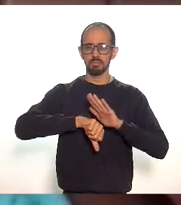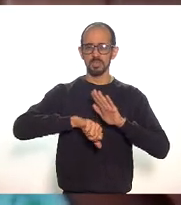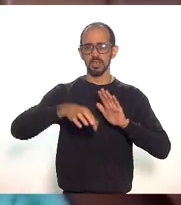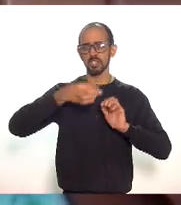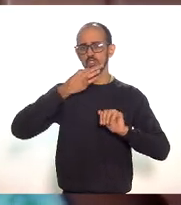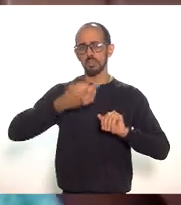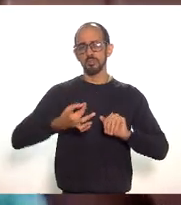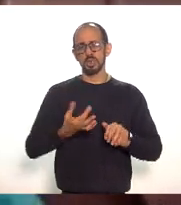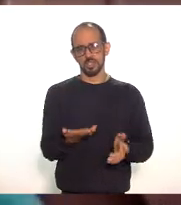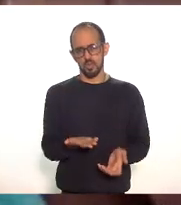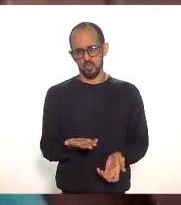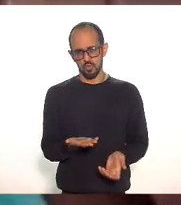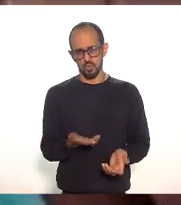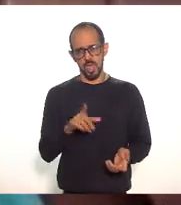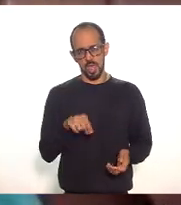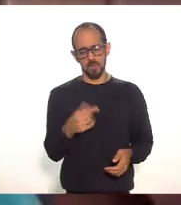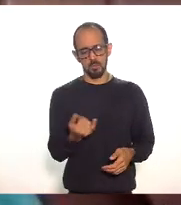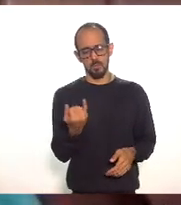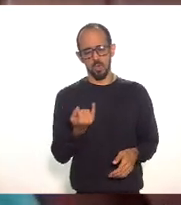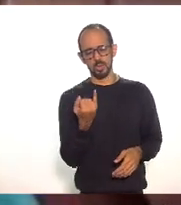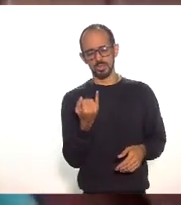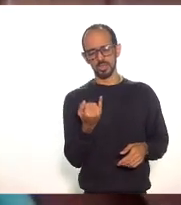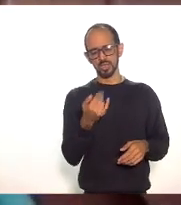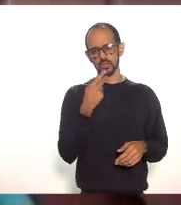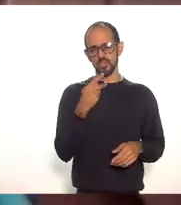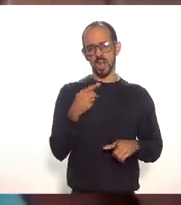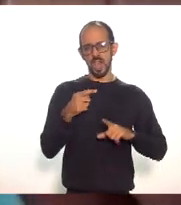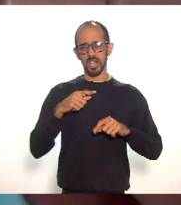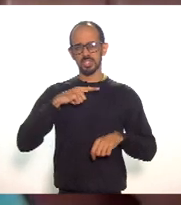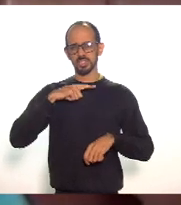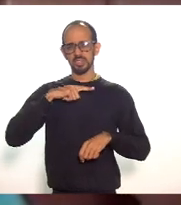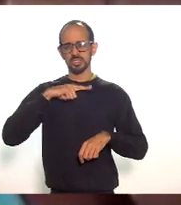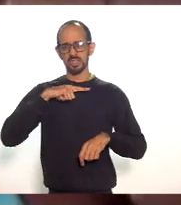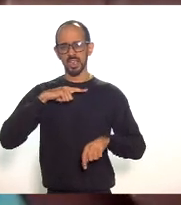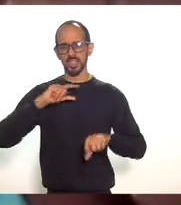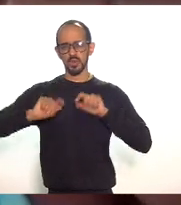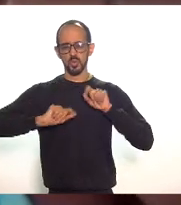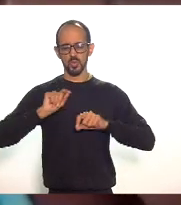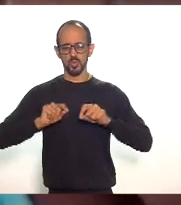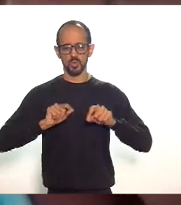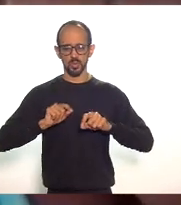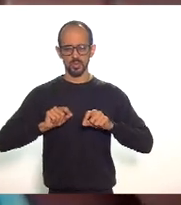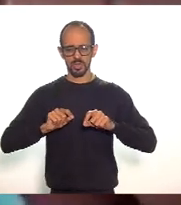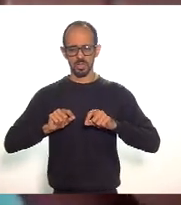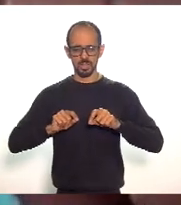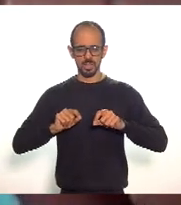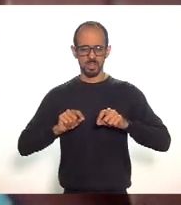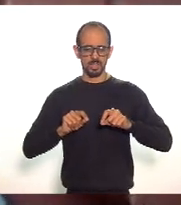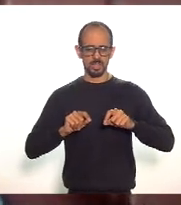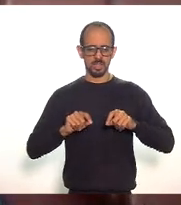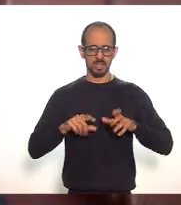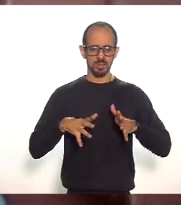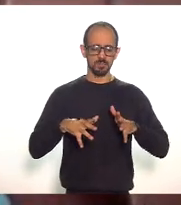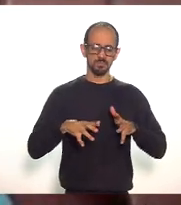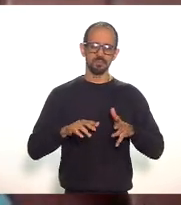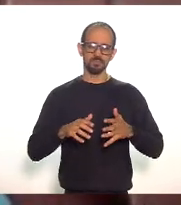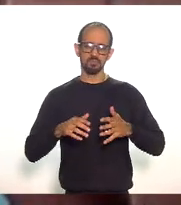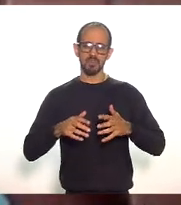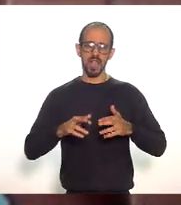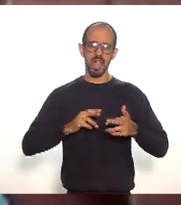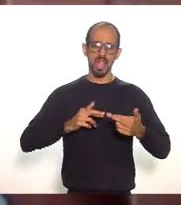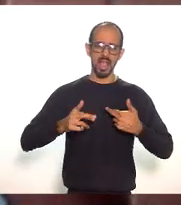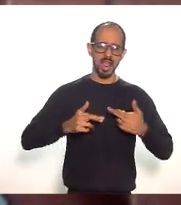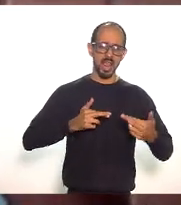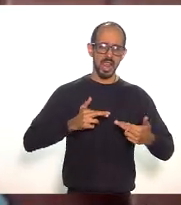E é importante ressaltar que há um flerte, eu diria que já passou de flerte, e tem uma relação quase